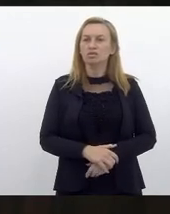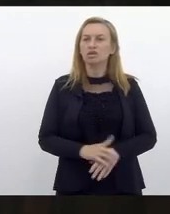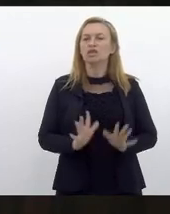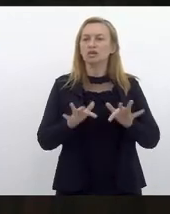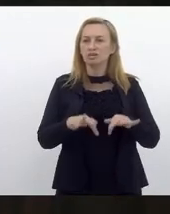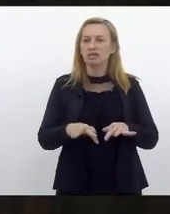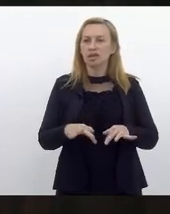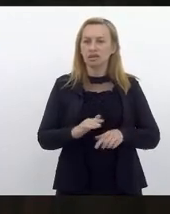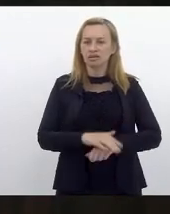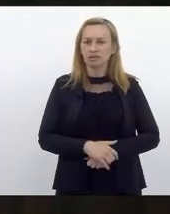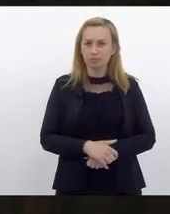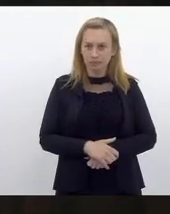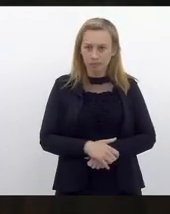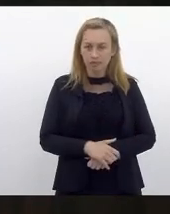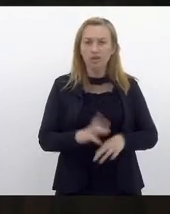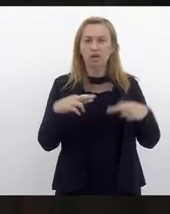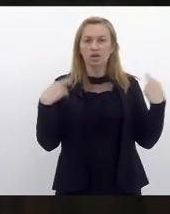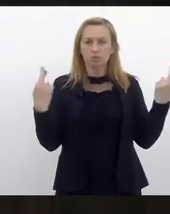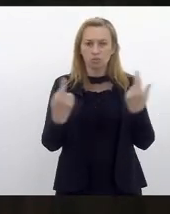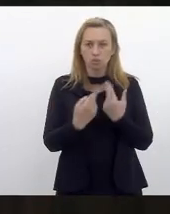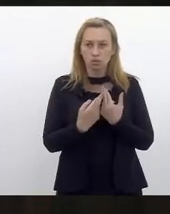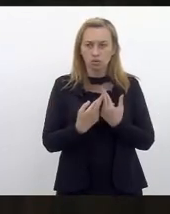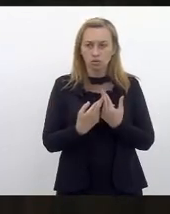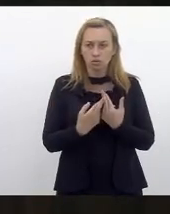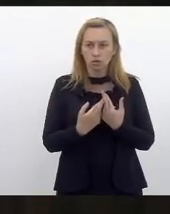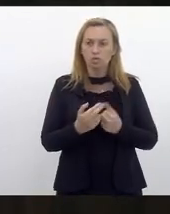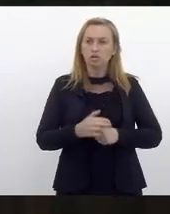declaro encerrada essa audiência,